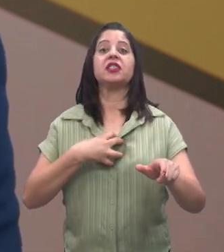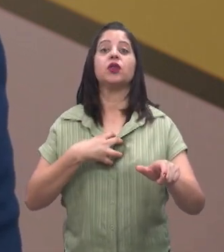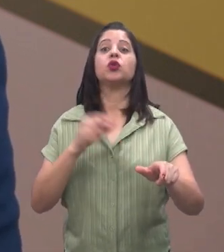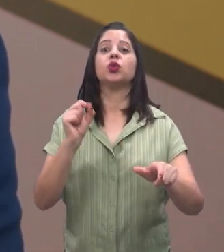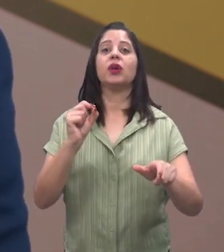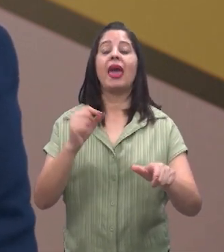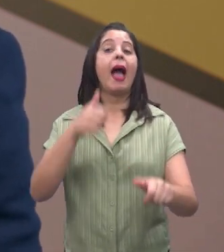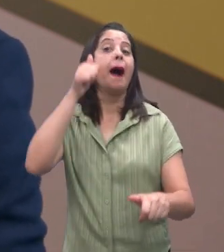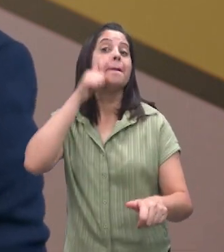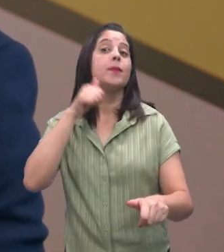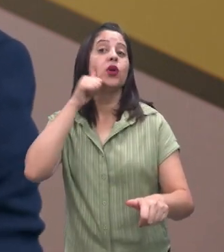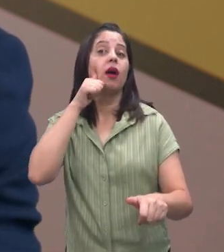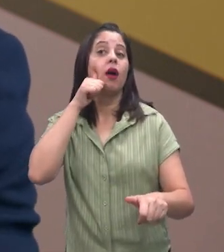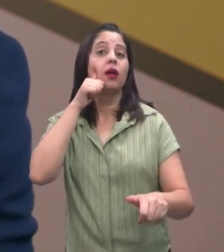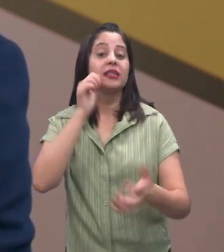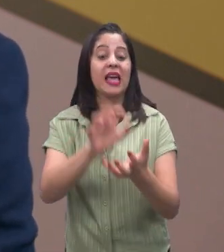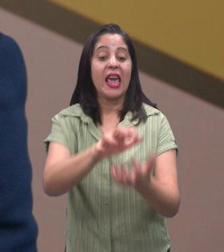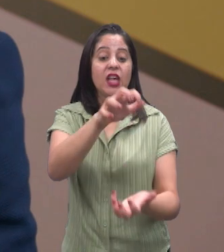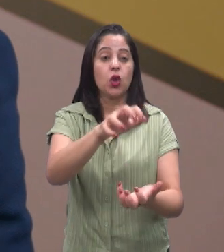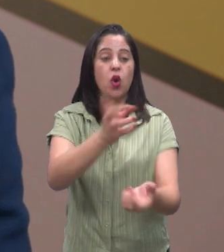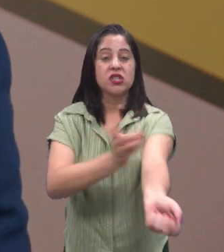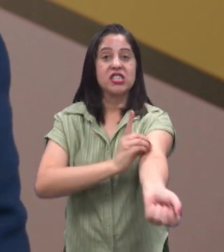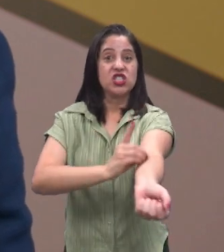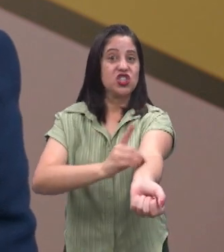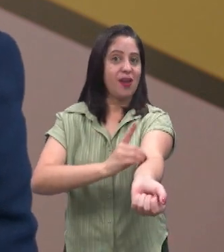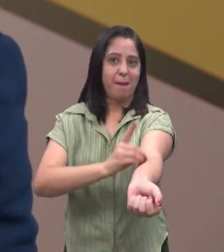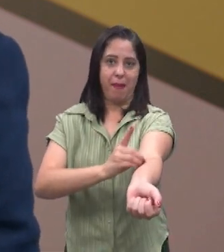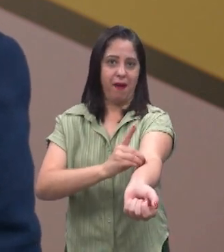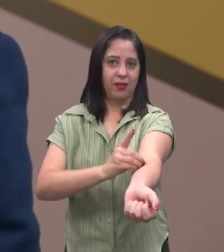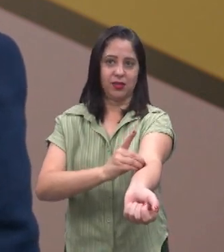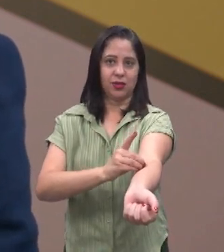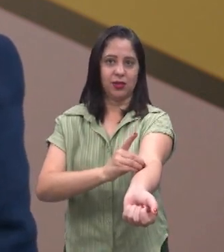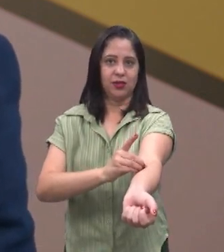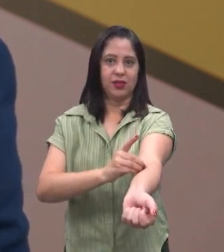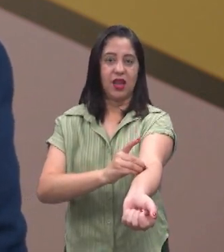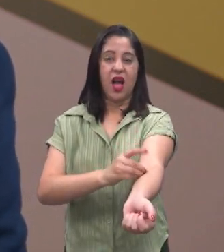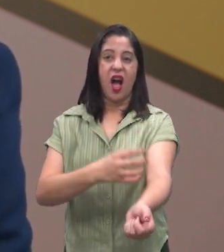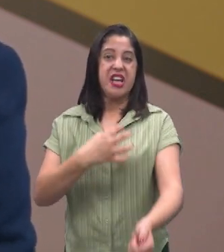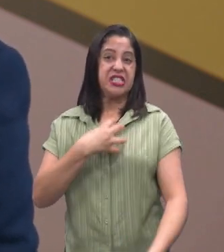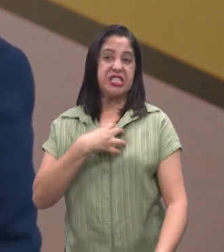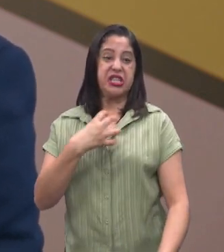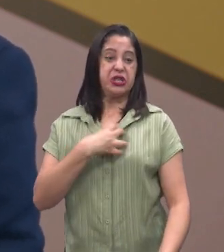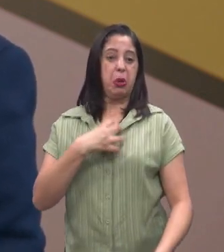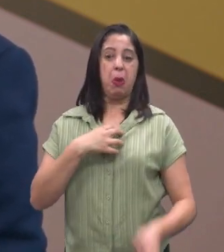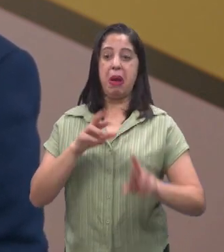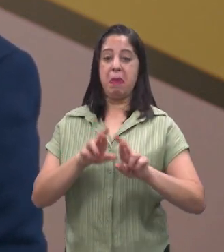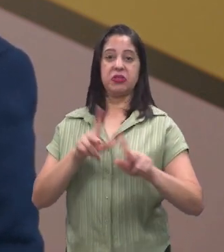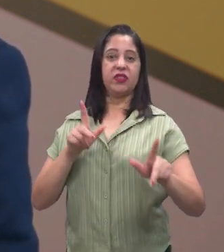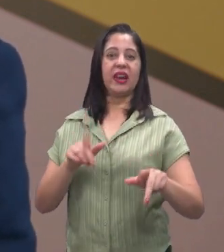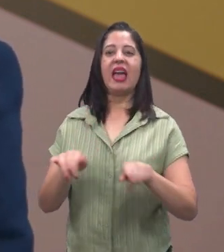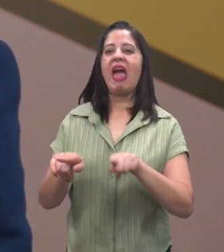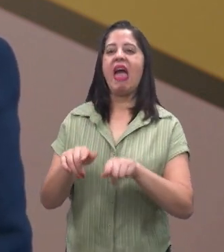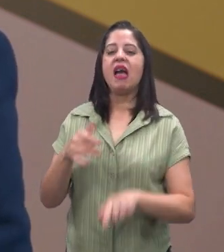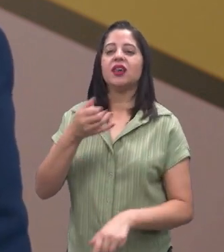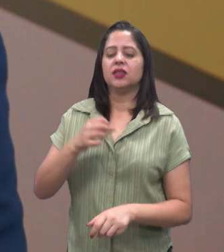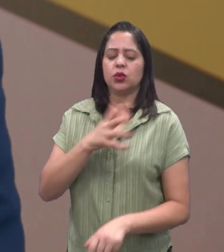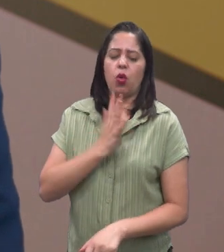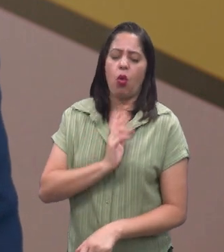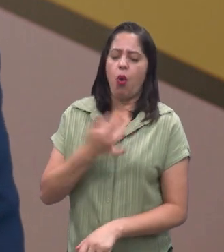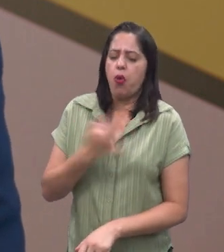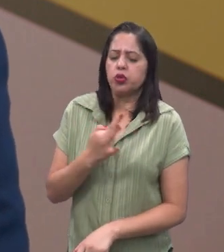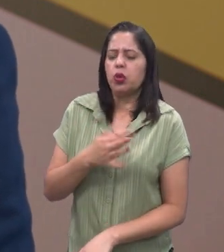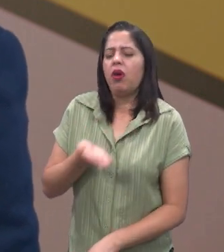e diabéticos. São grupos que muitas vezes vêm com sintomas mais atípicos. Então é uma dor mais leve,